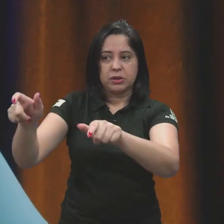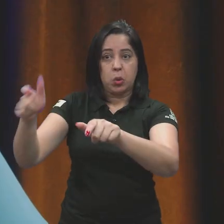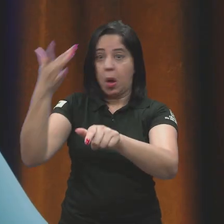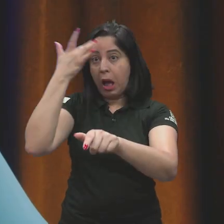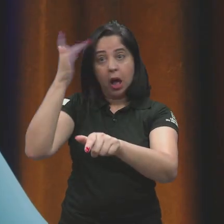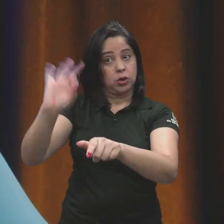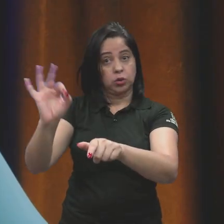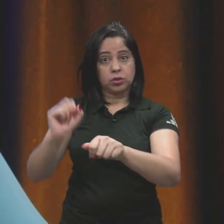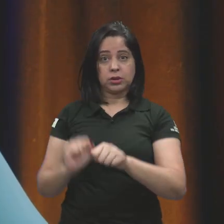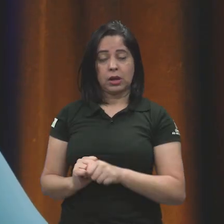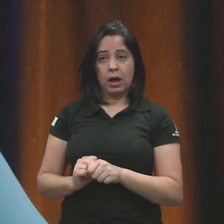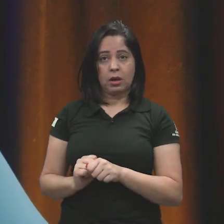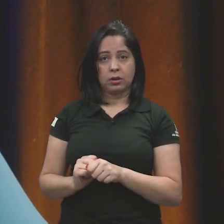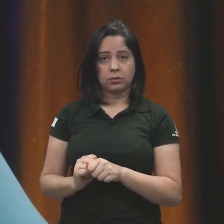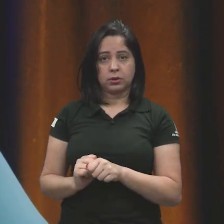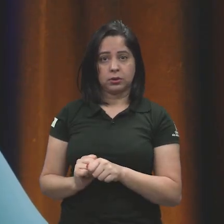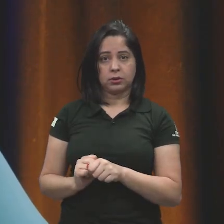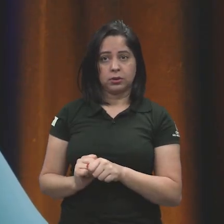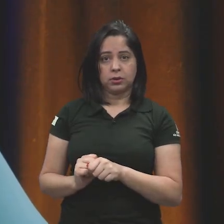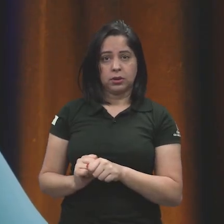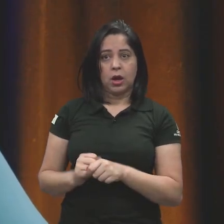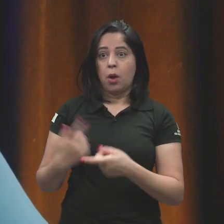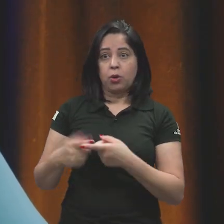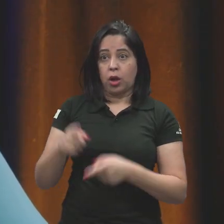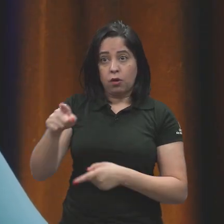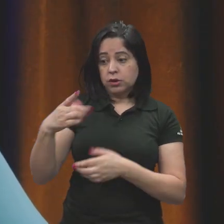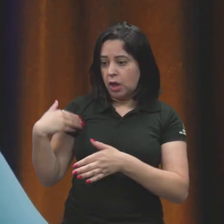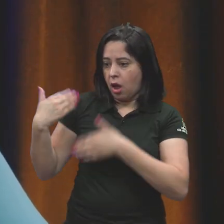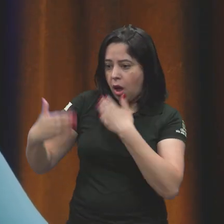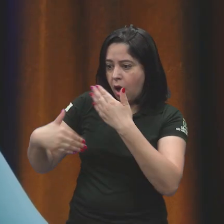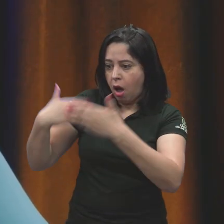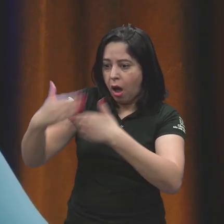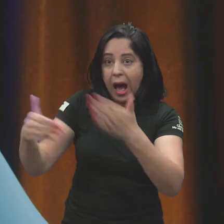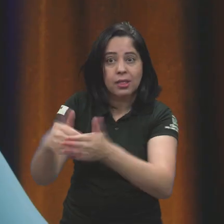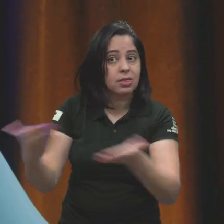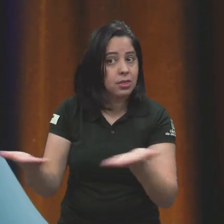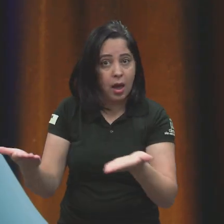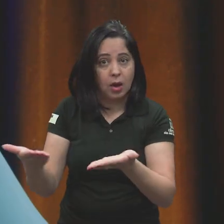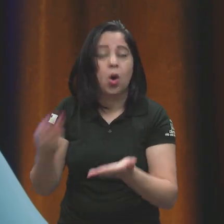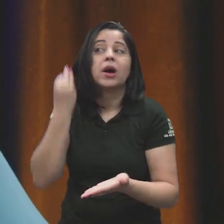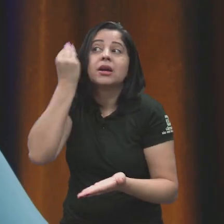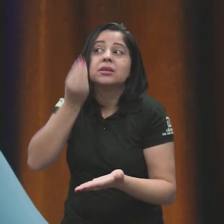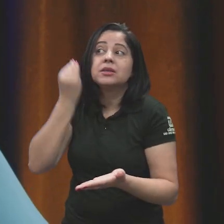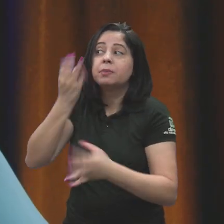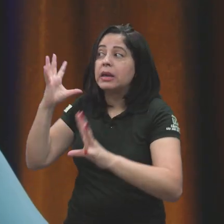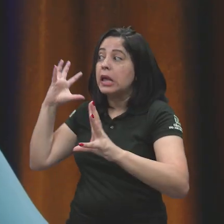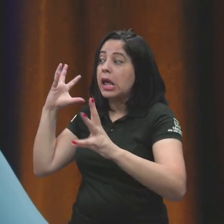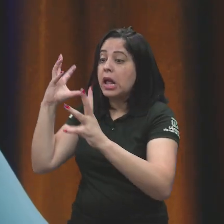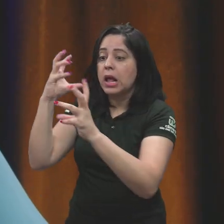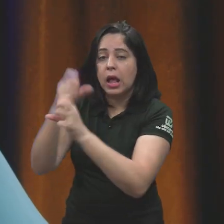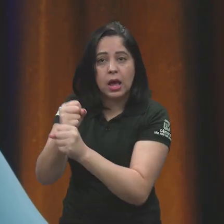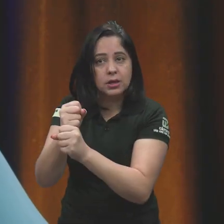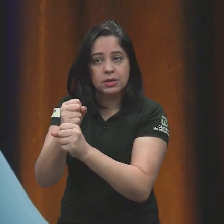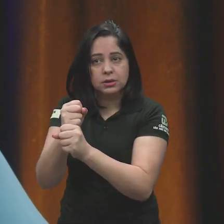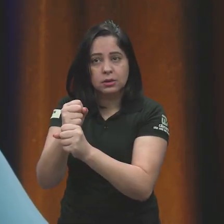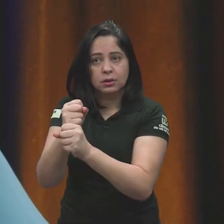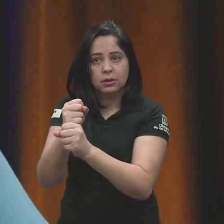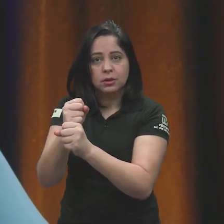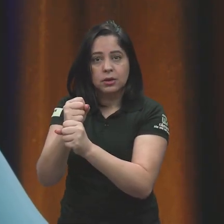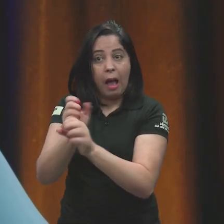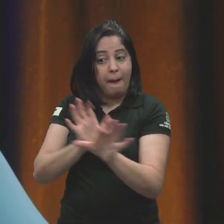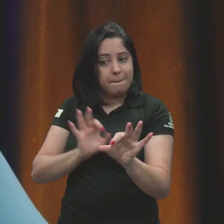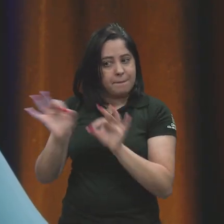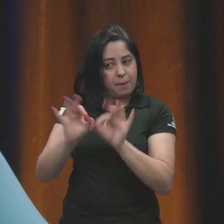imagina todo o rolê que você passou para chegar até aqui. Nossa. E, na verdade, todas as suas experiências vividas, elas já estavam